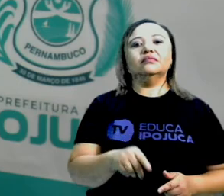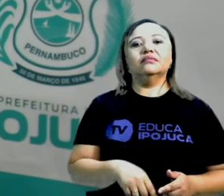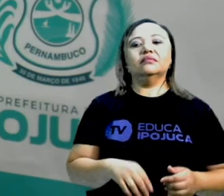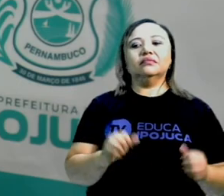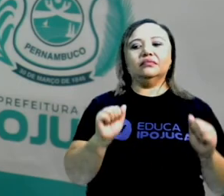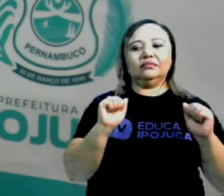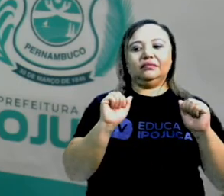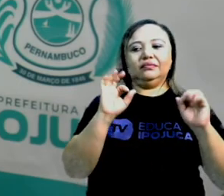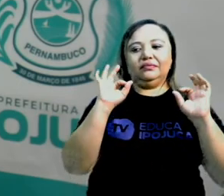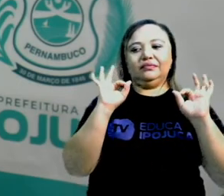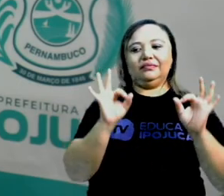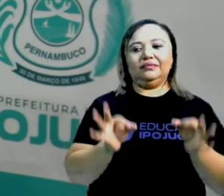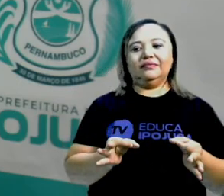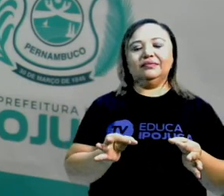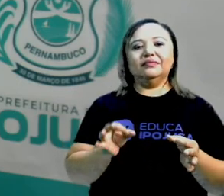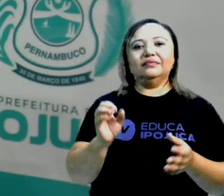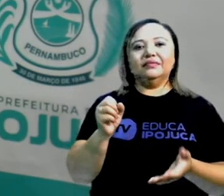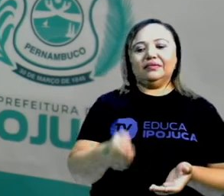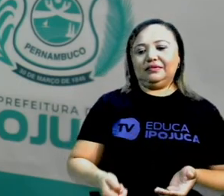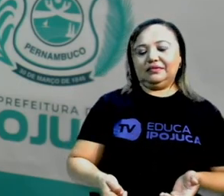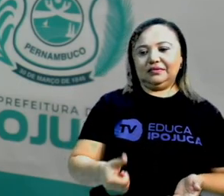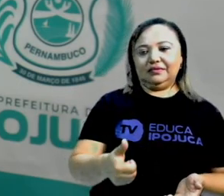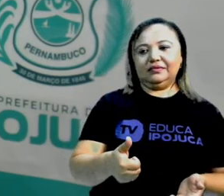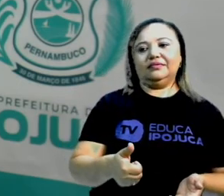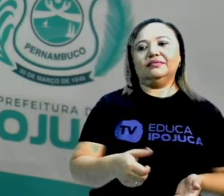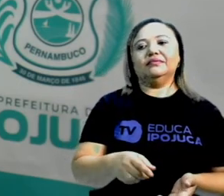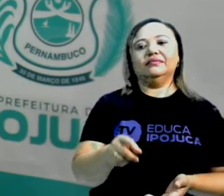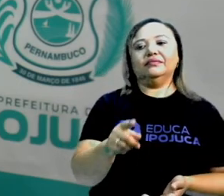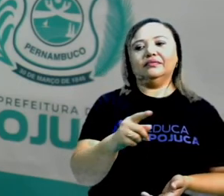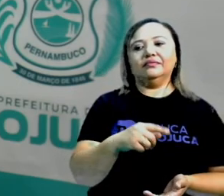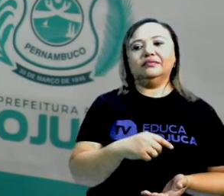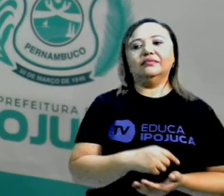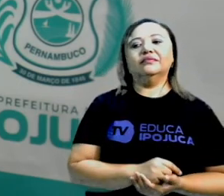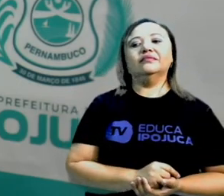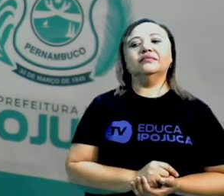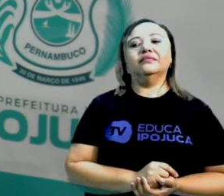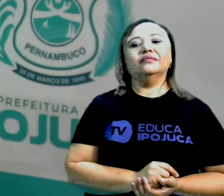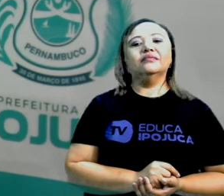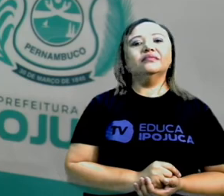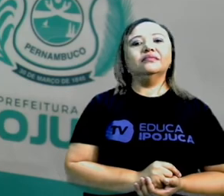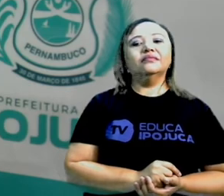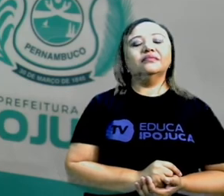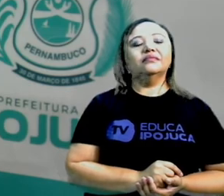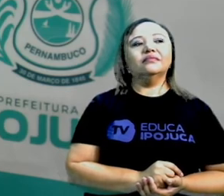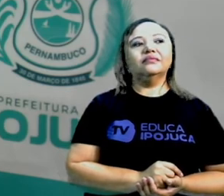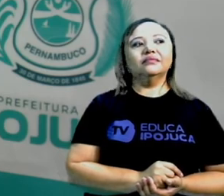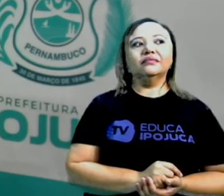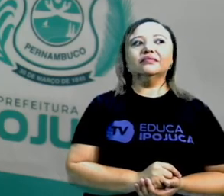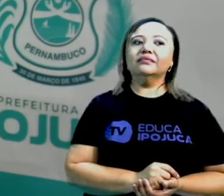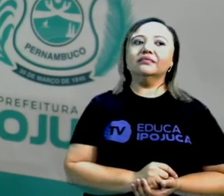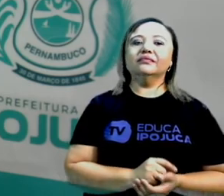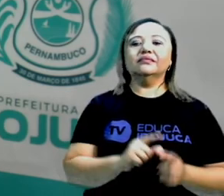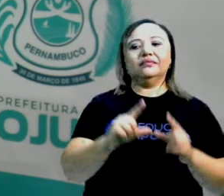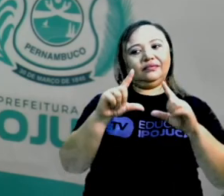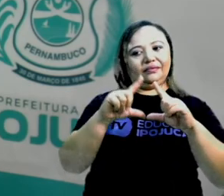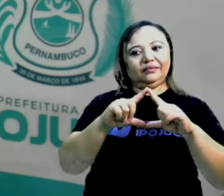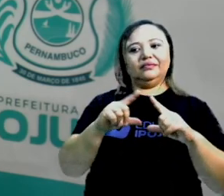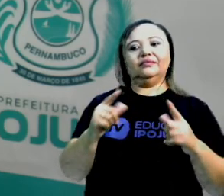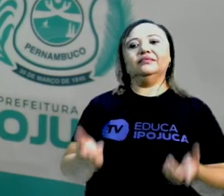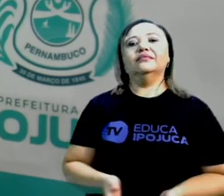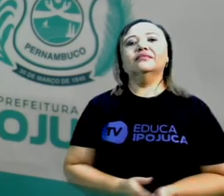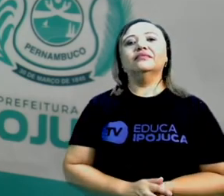tá certo. Na bola de gude, aí faz realmente um círculo, não é isso? Para poder brincar. Também faz o triângulo, né?